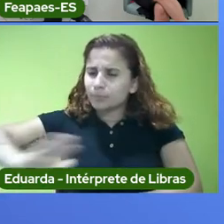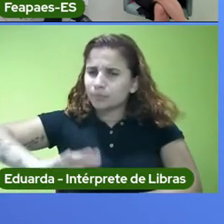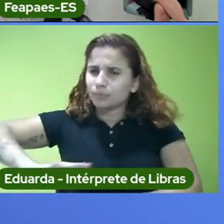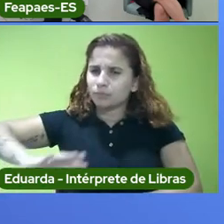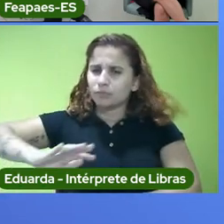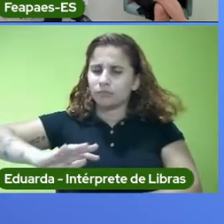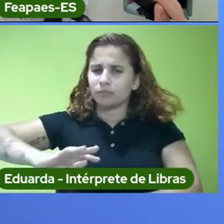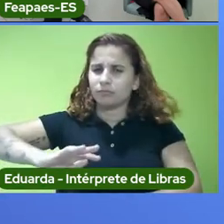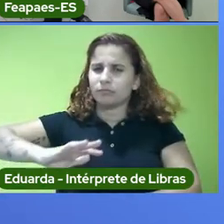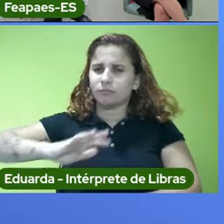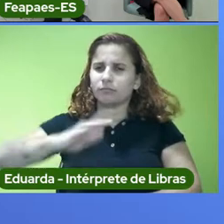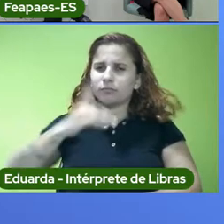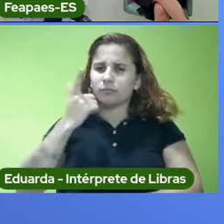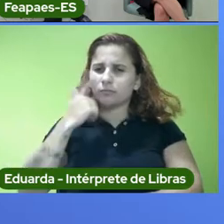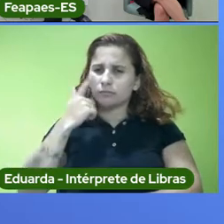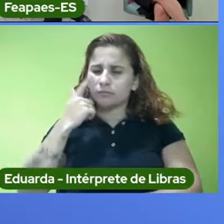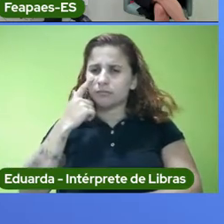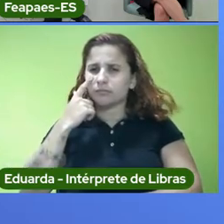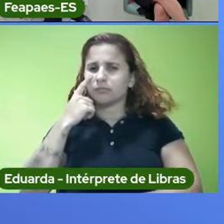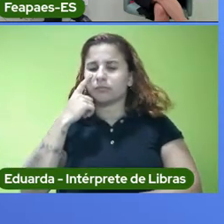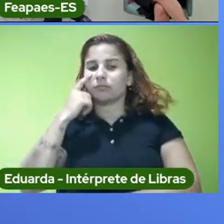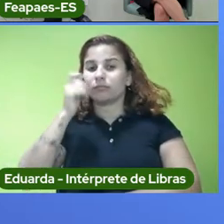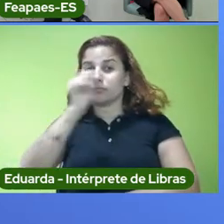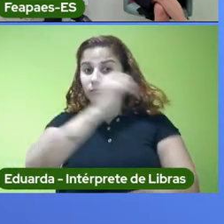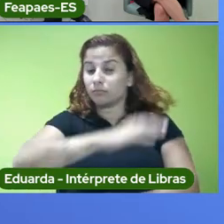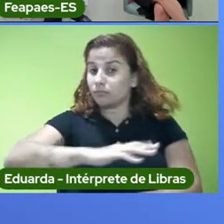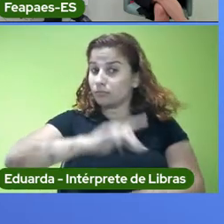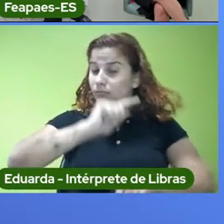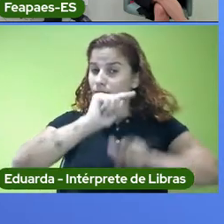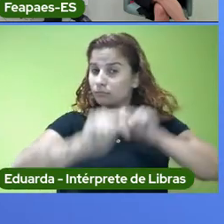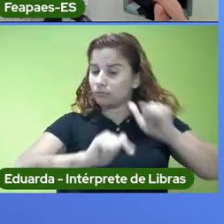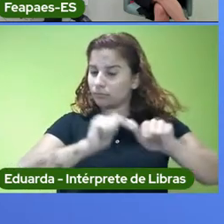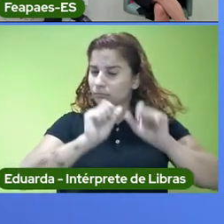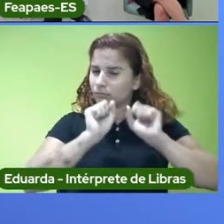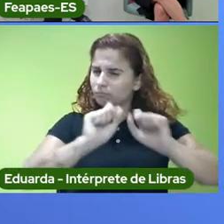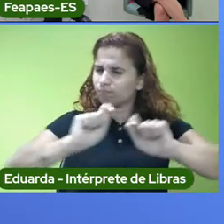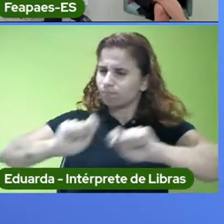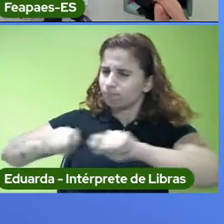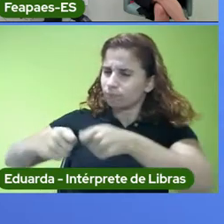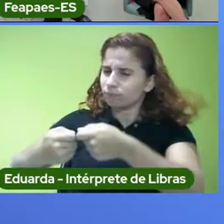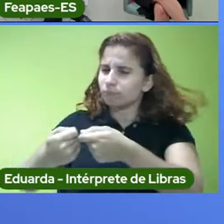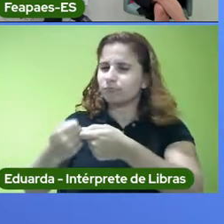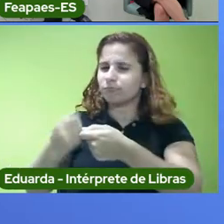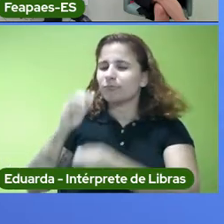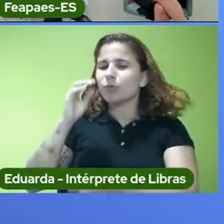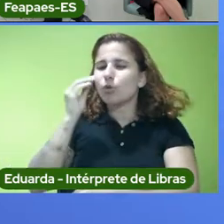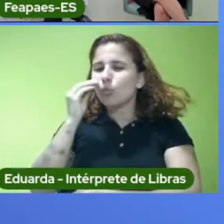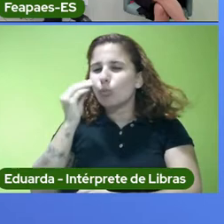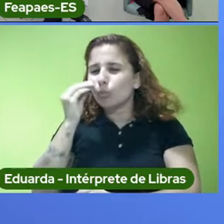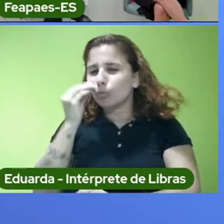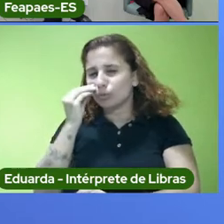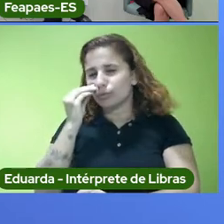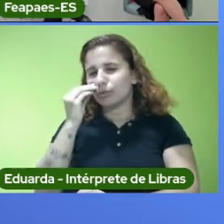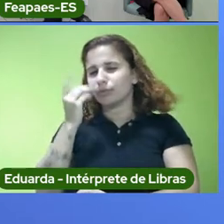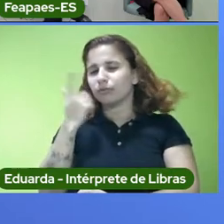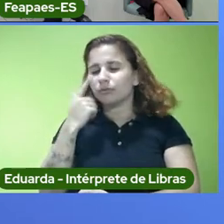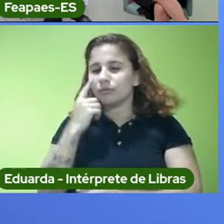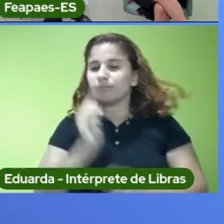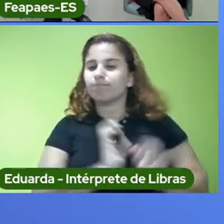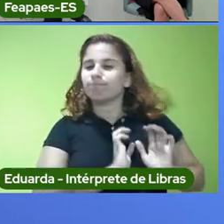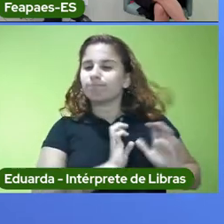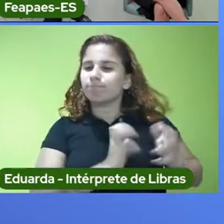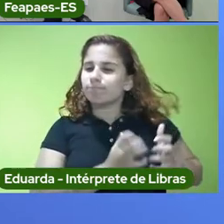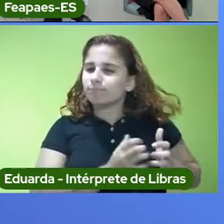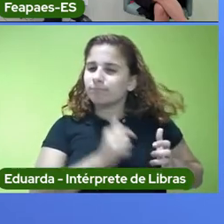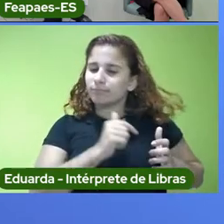do mercado de trabalho que podem oferecer essas oportunidades. As APAES, a federação, né, que as diversas ações que